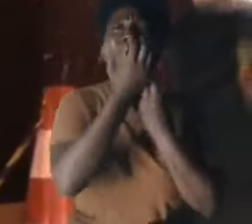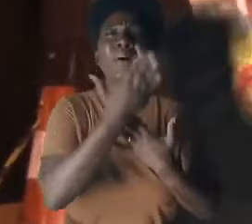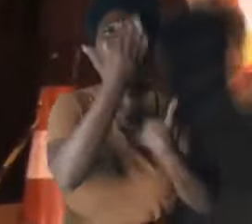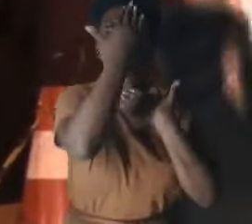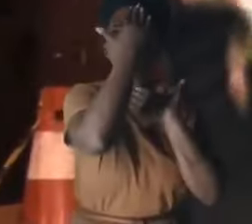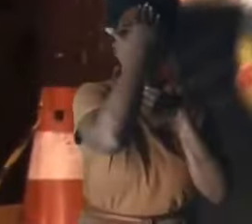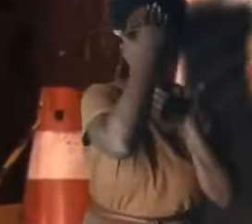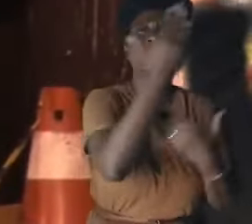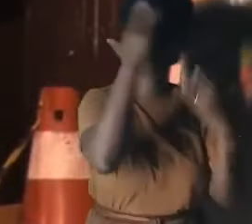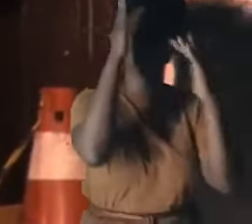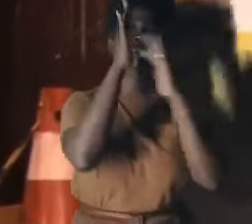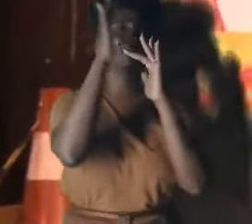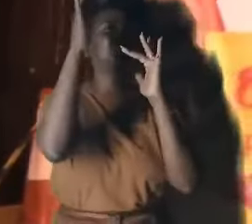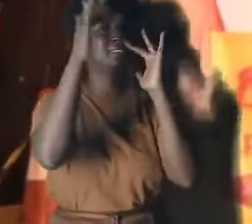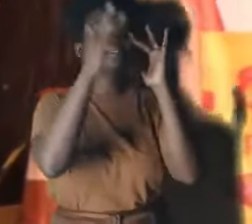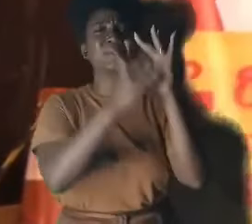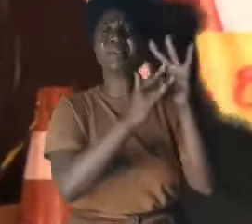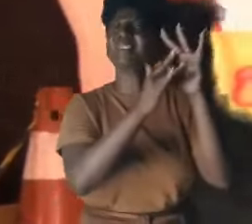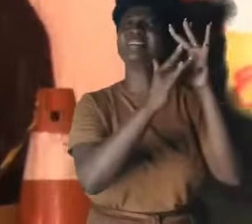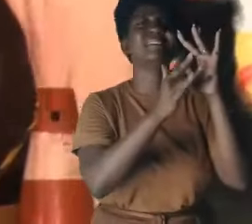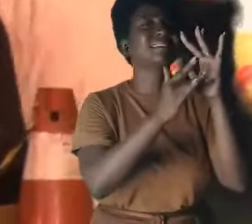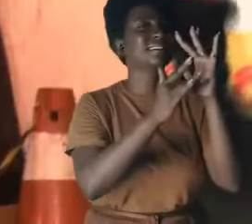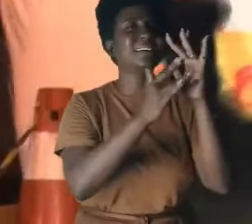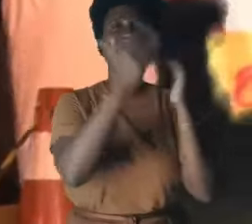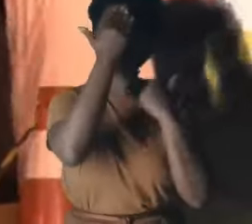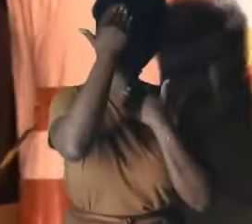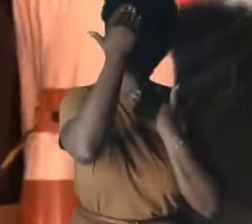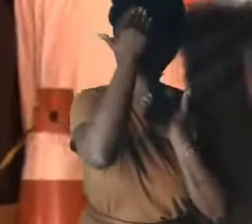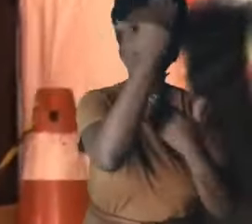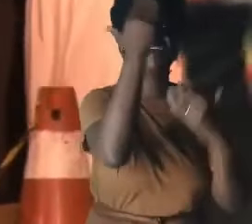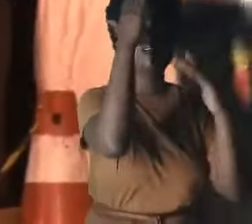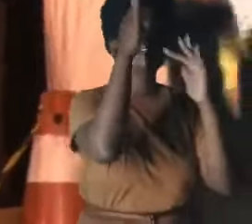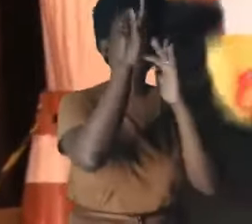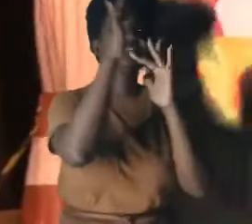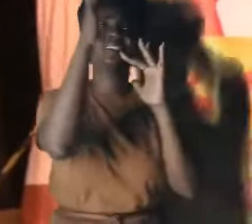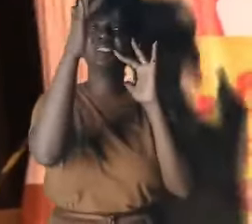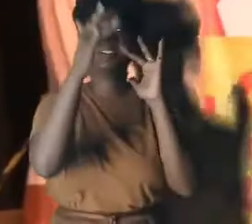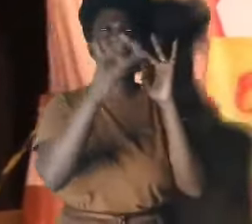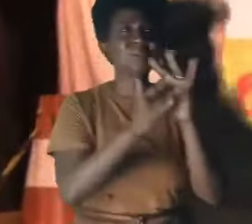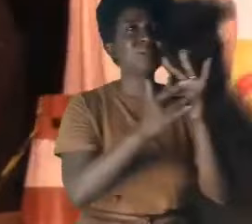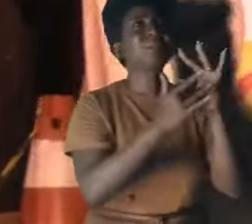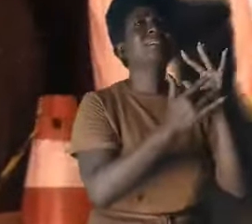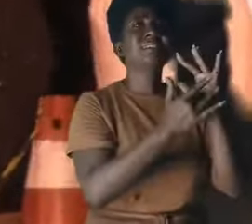Obrigado, Jesus! Obrigada, pai! Obrigado,